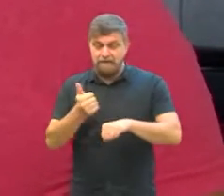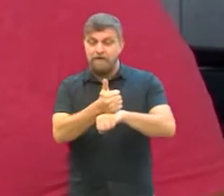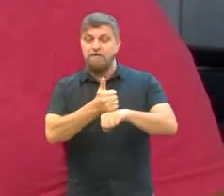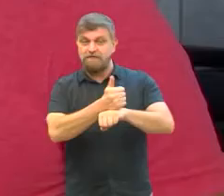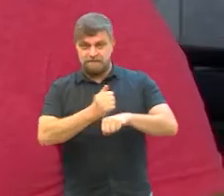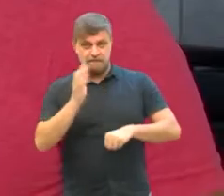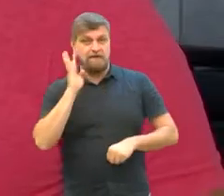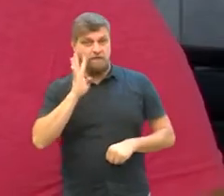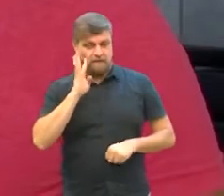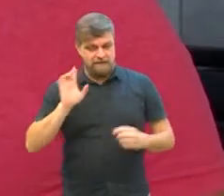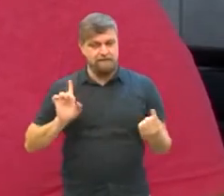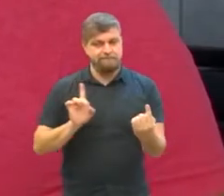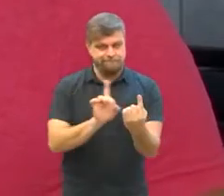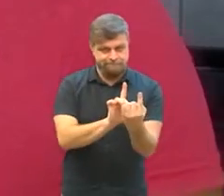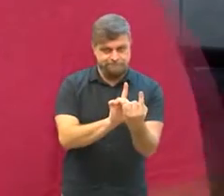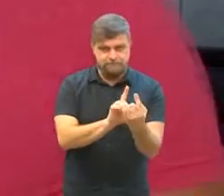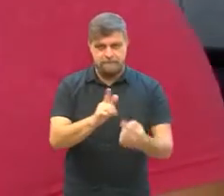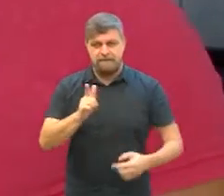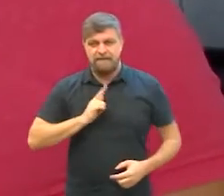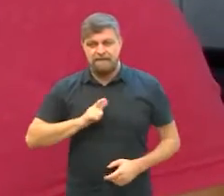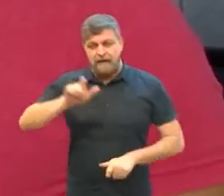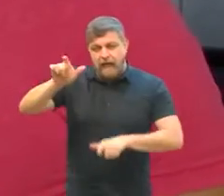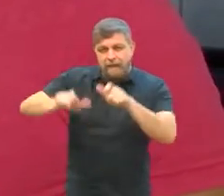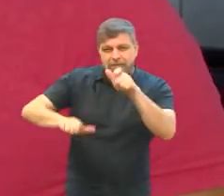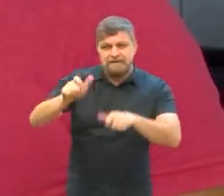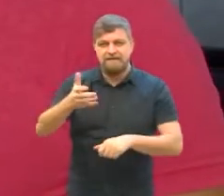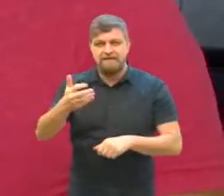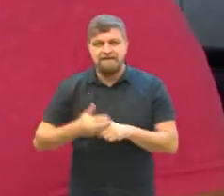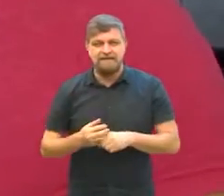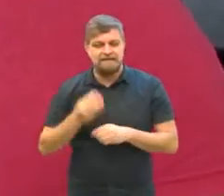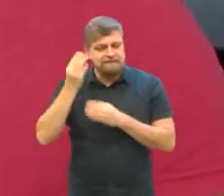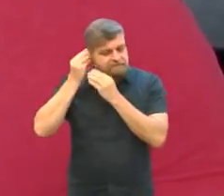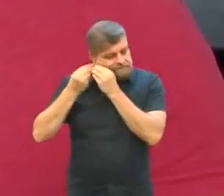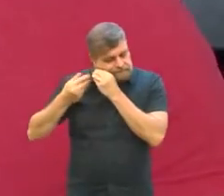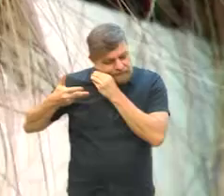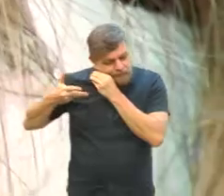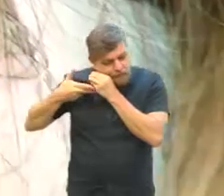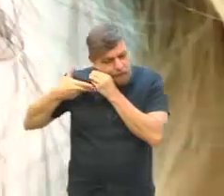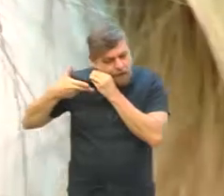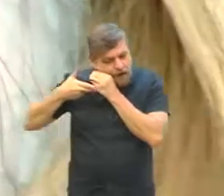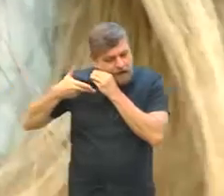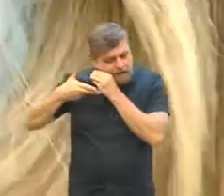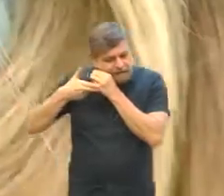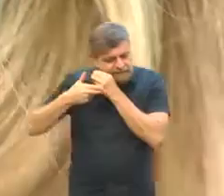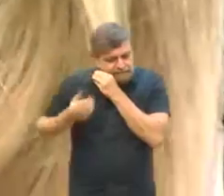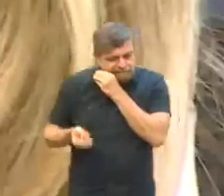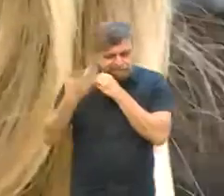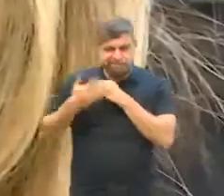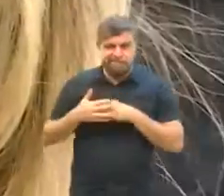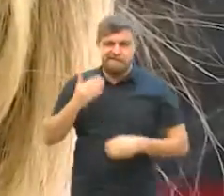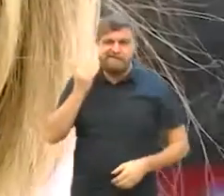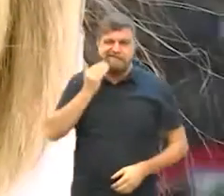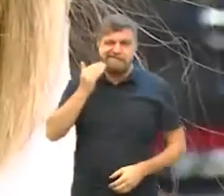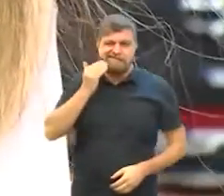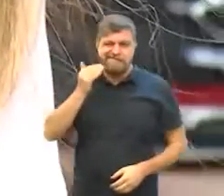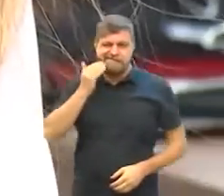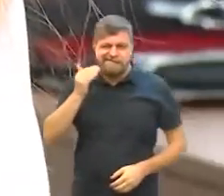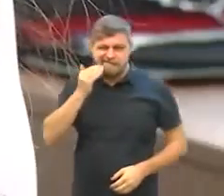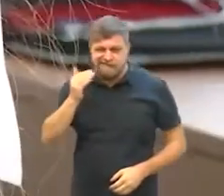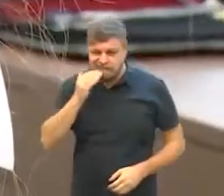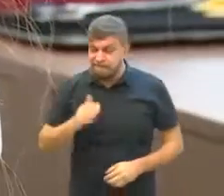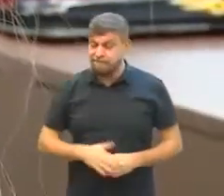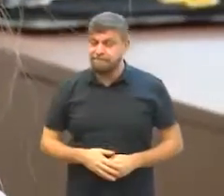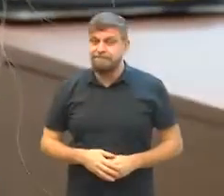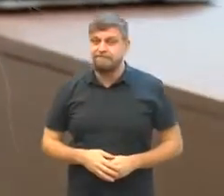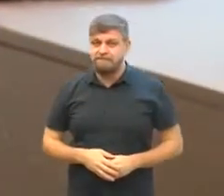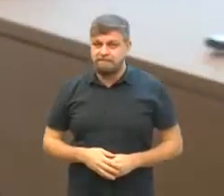legal sim procurar um profissional para esse tipo de coisa. Teve bastante cliente que resolveu tirar a pontinha, mas acaba